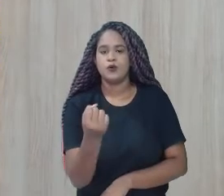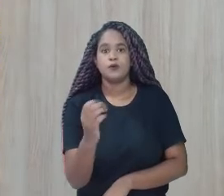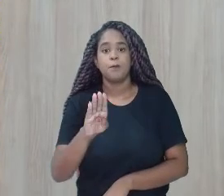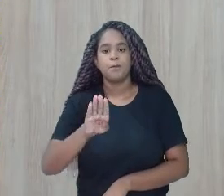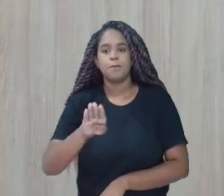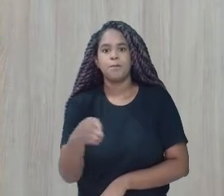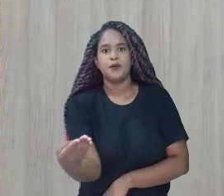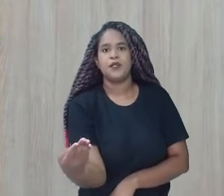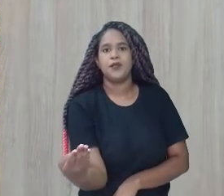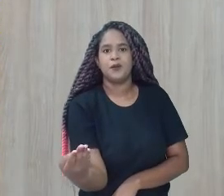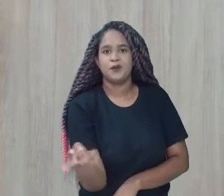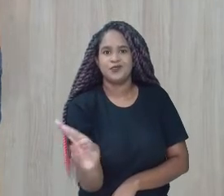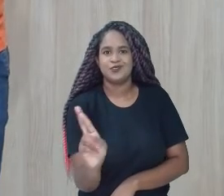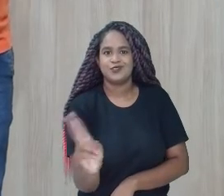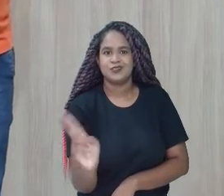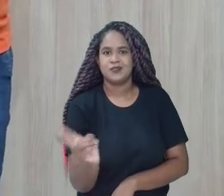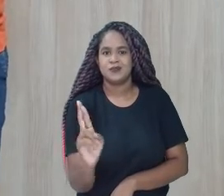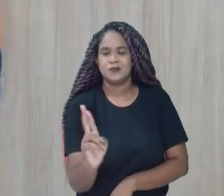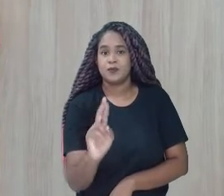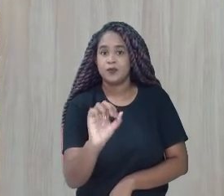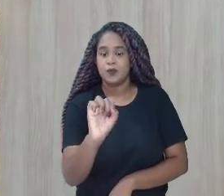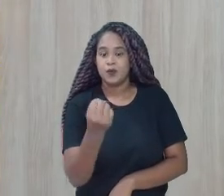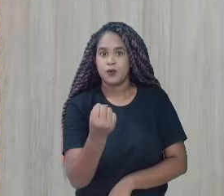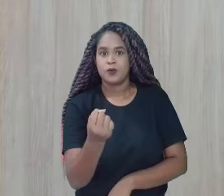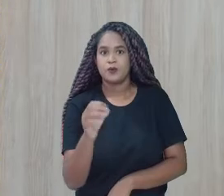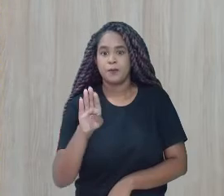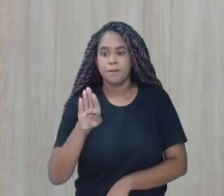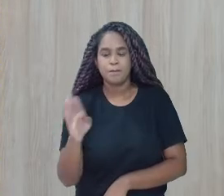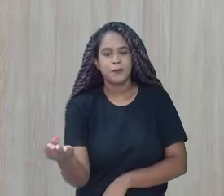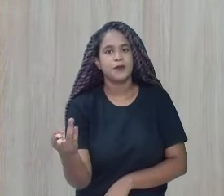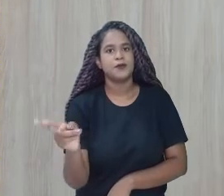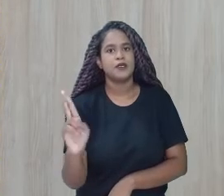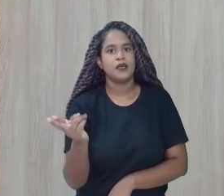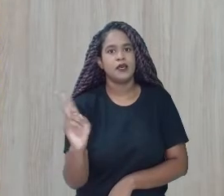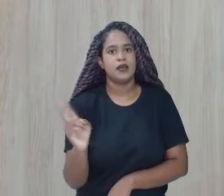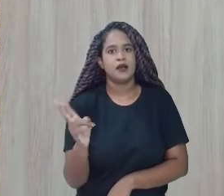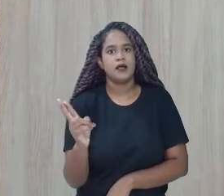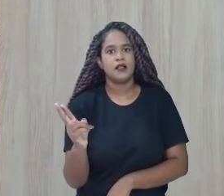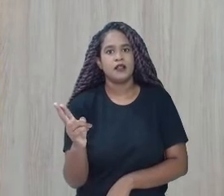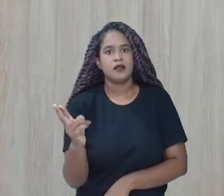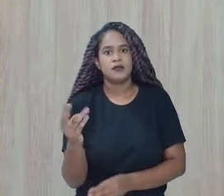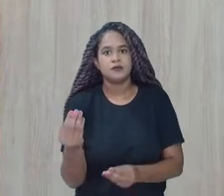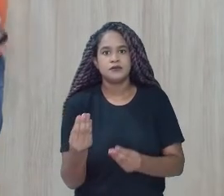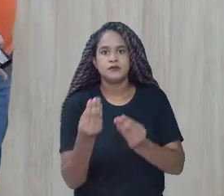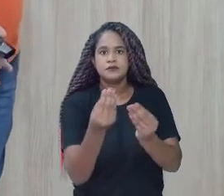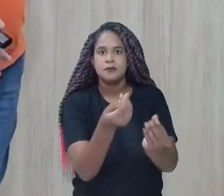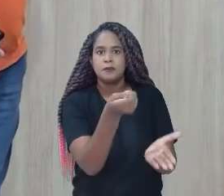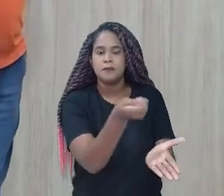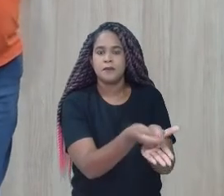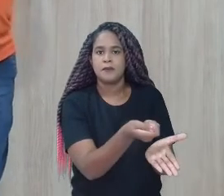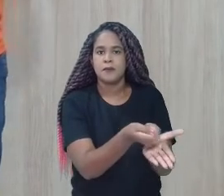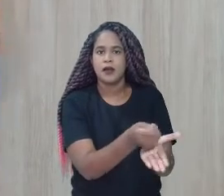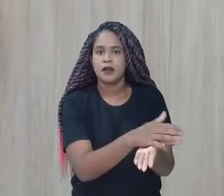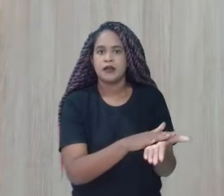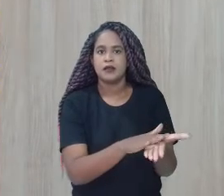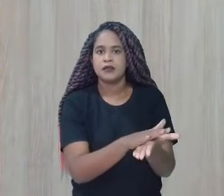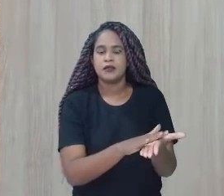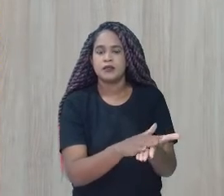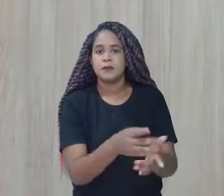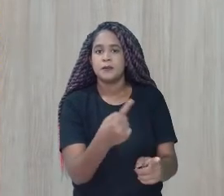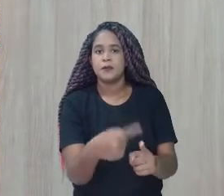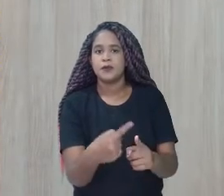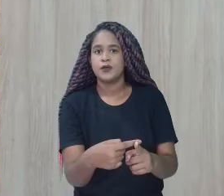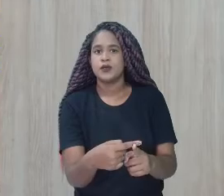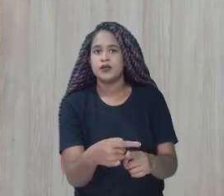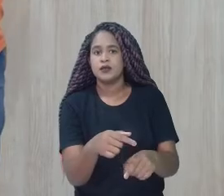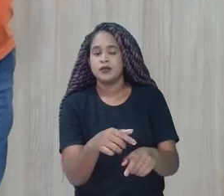veja, são 8 bilhões, né, de reais que deixam de entrar e circular na economia por ano,